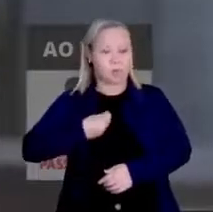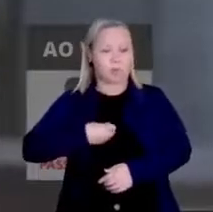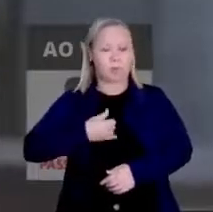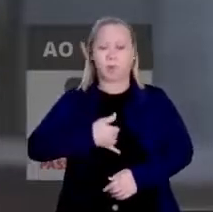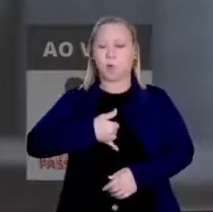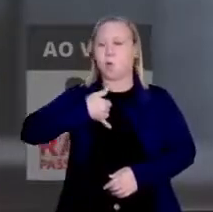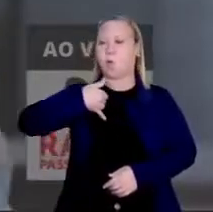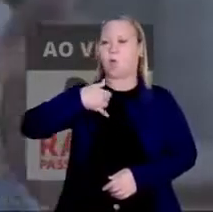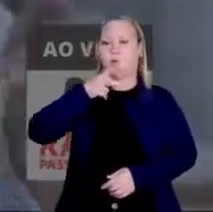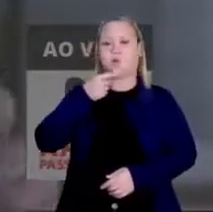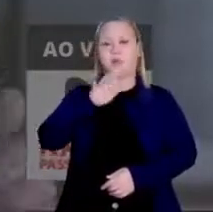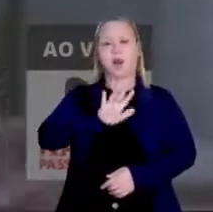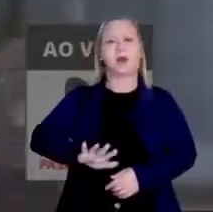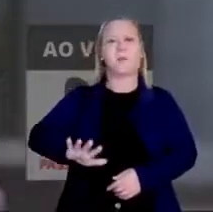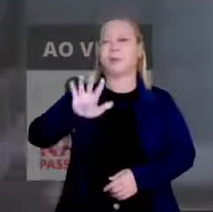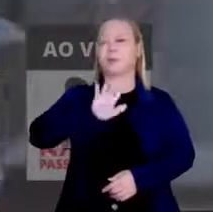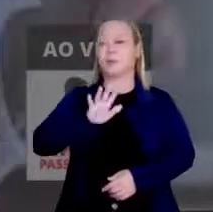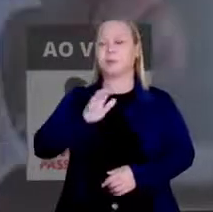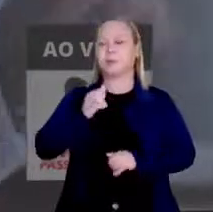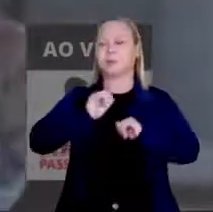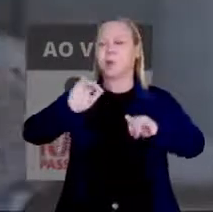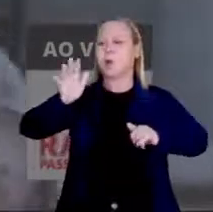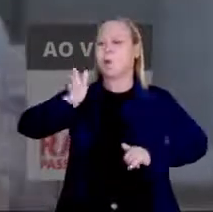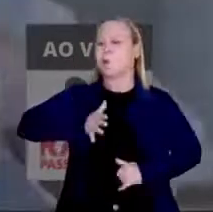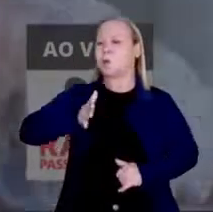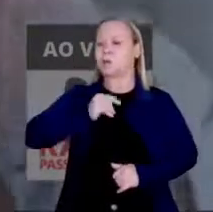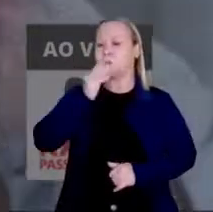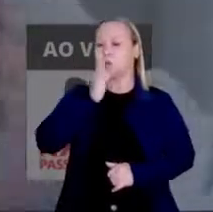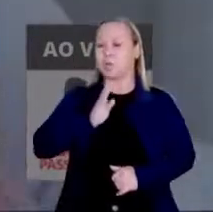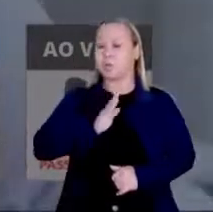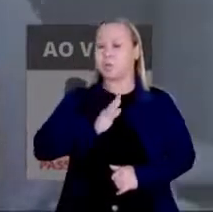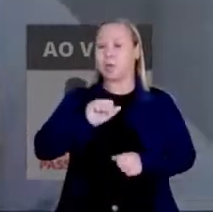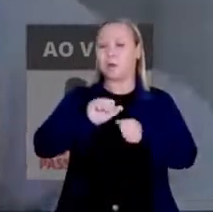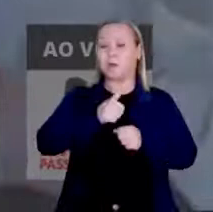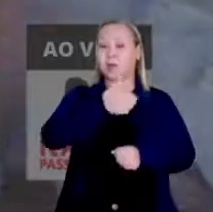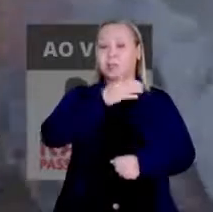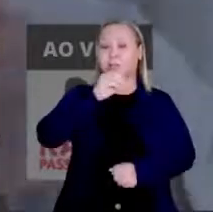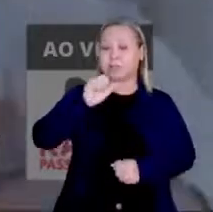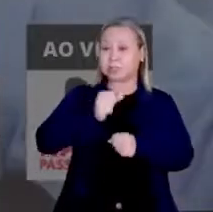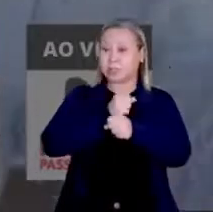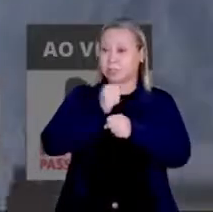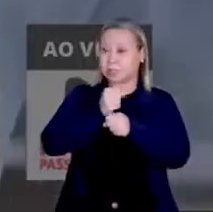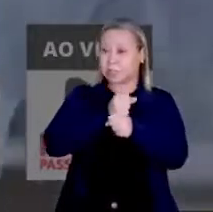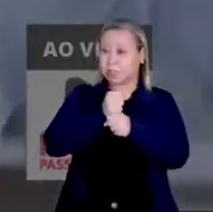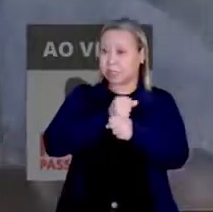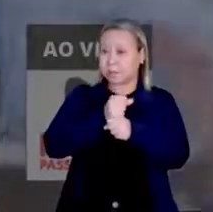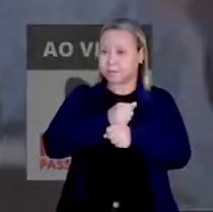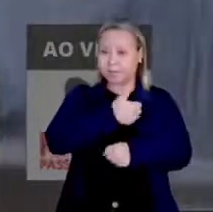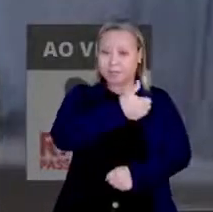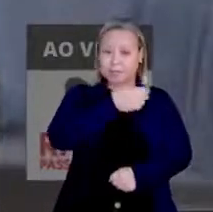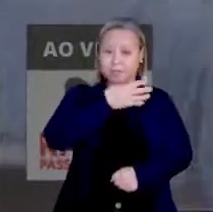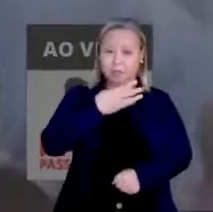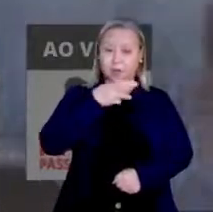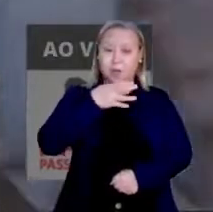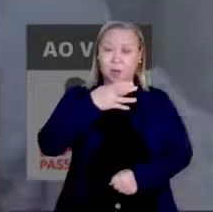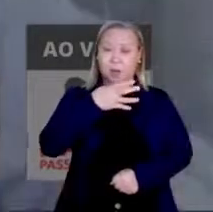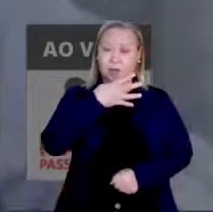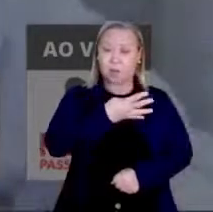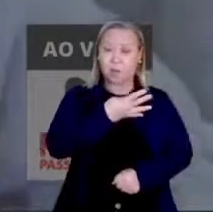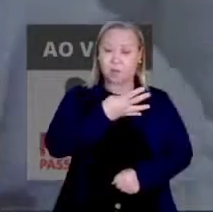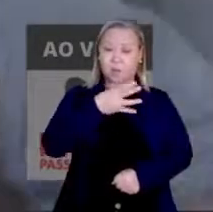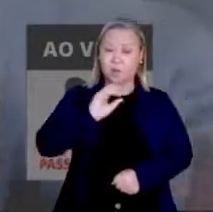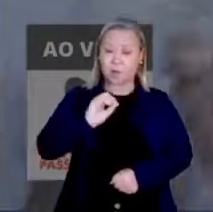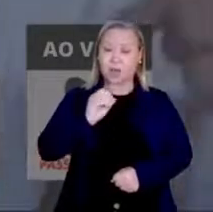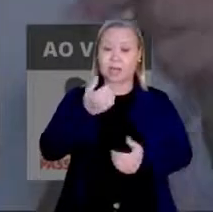na perspectiva de que a pessoa fosse aprender alguma coisa para ajudar no desenvolvimento local.